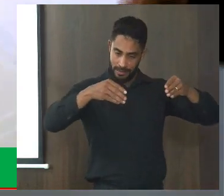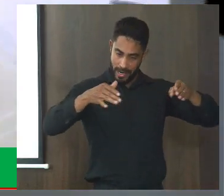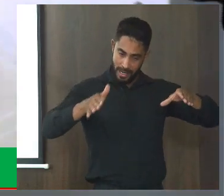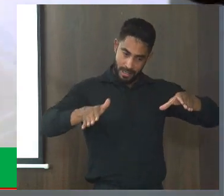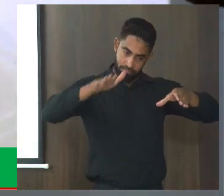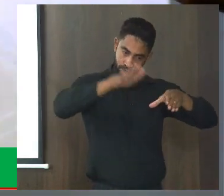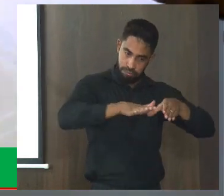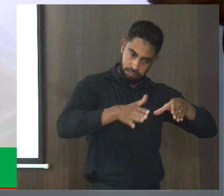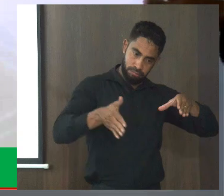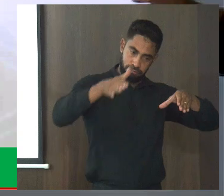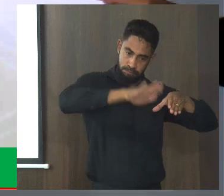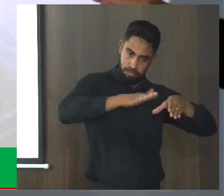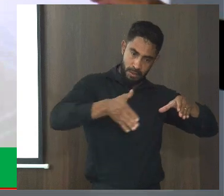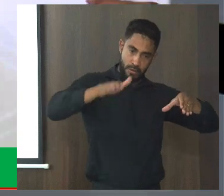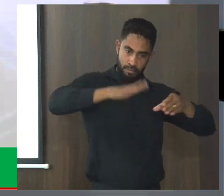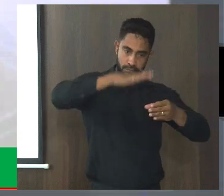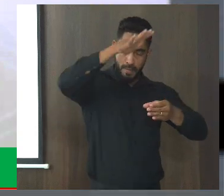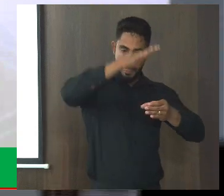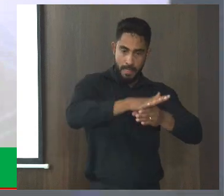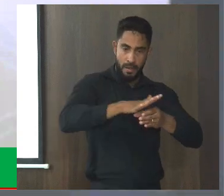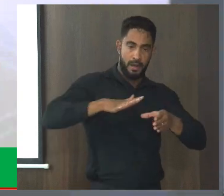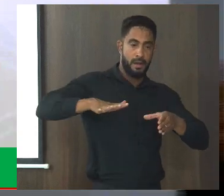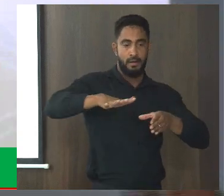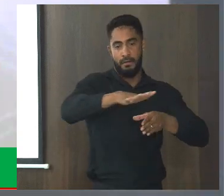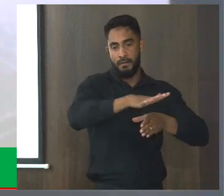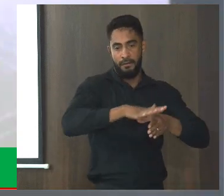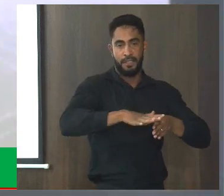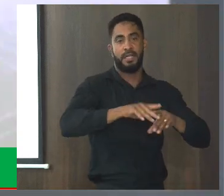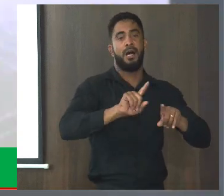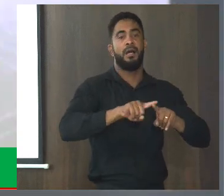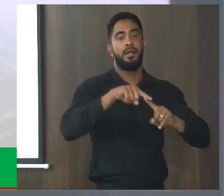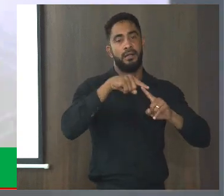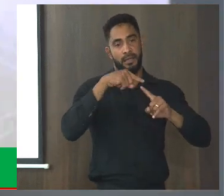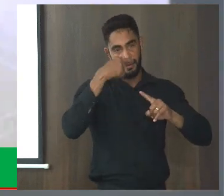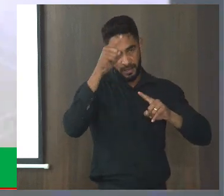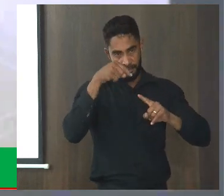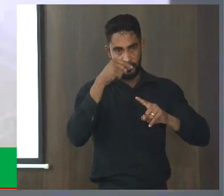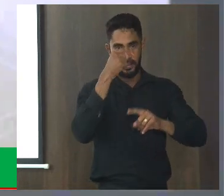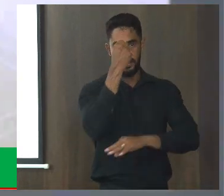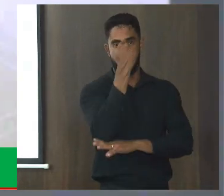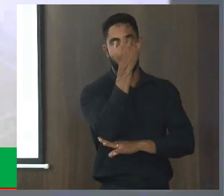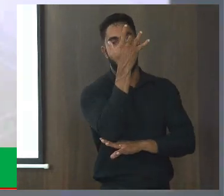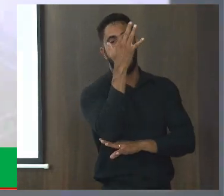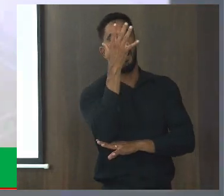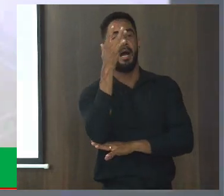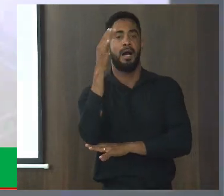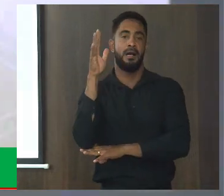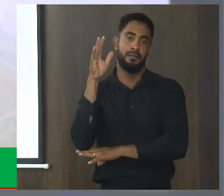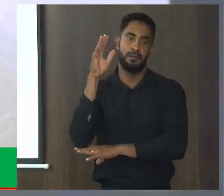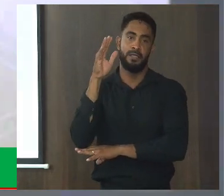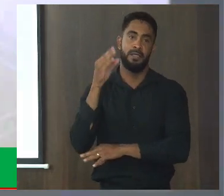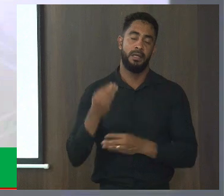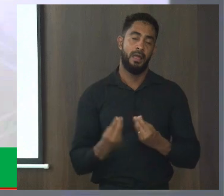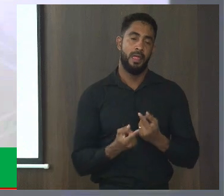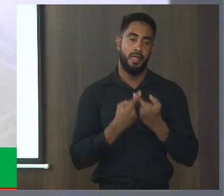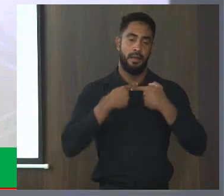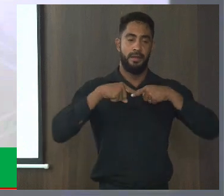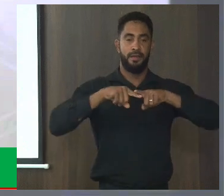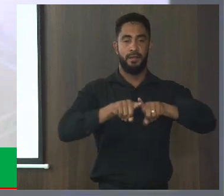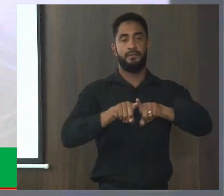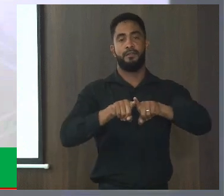disso tudo aí, fechar ela e arborizar e entregar a natureza toda compactada com